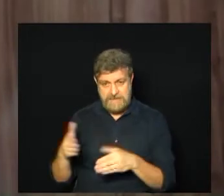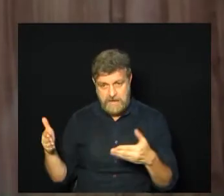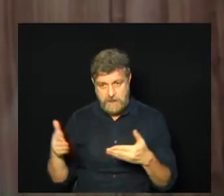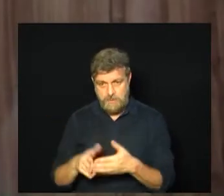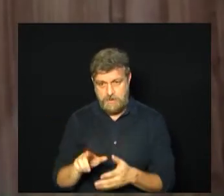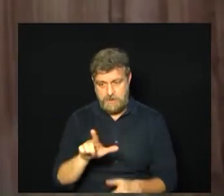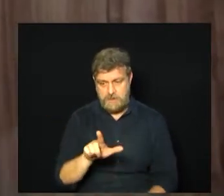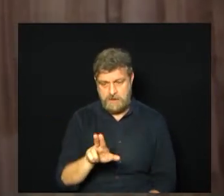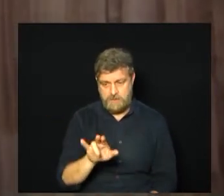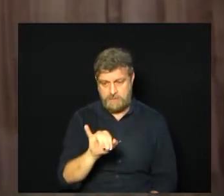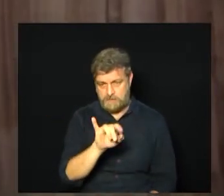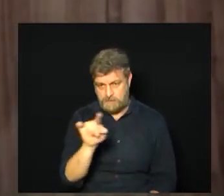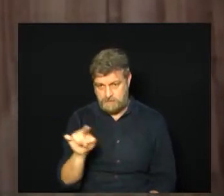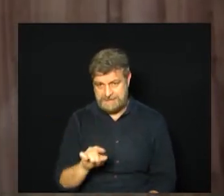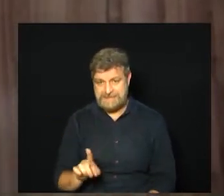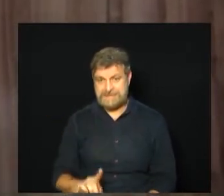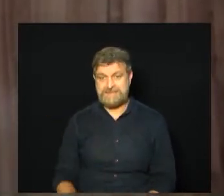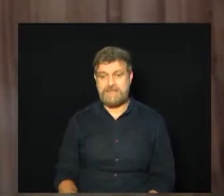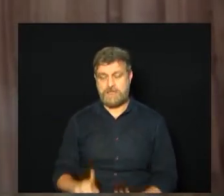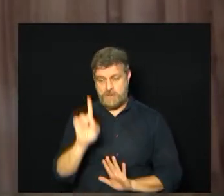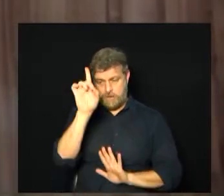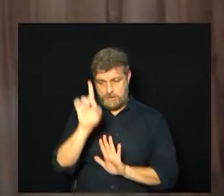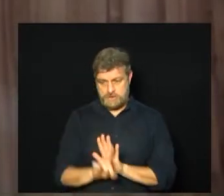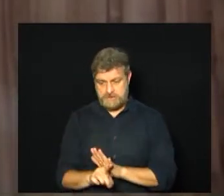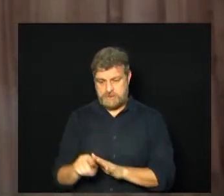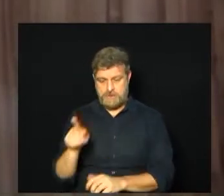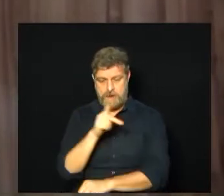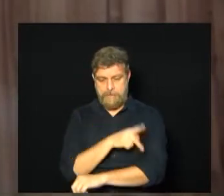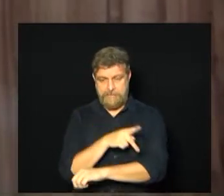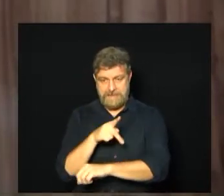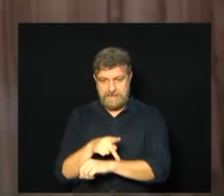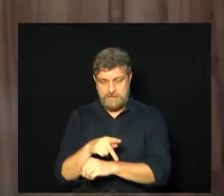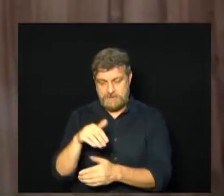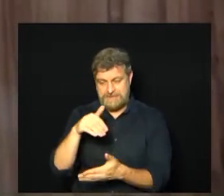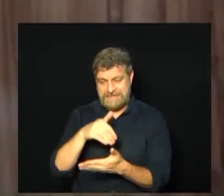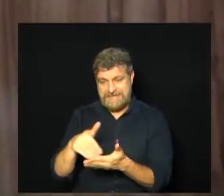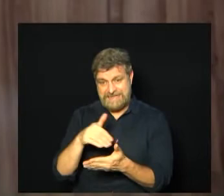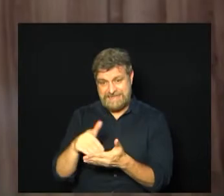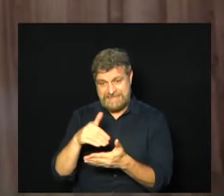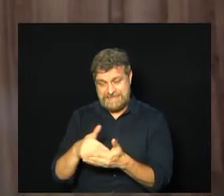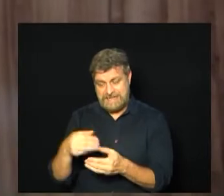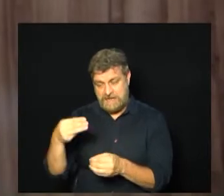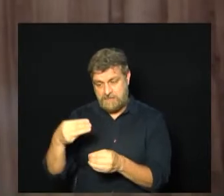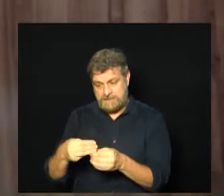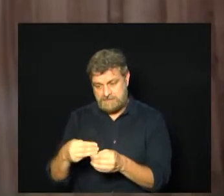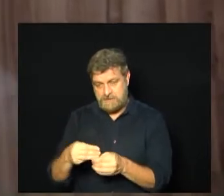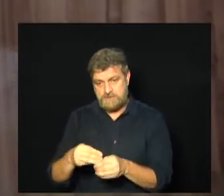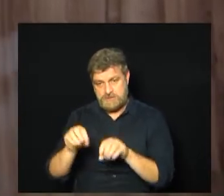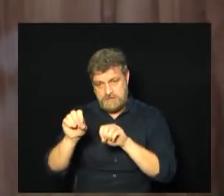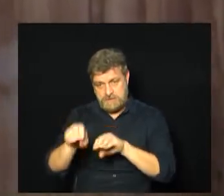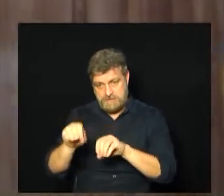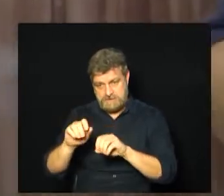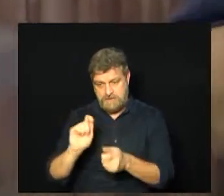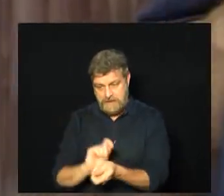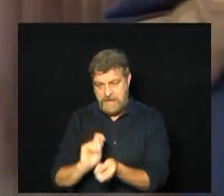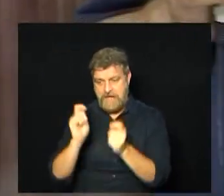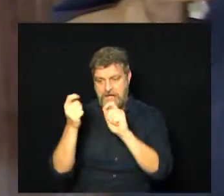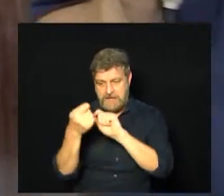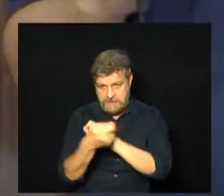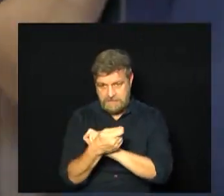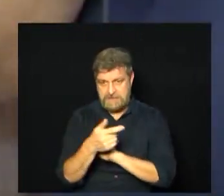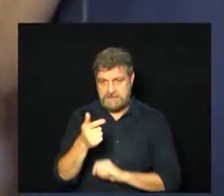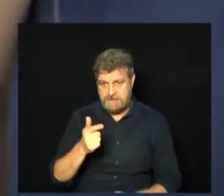Luiz Marighetti, diretor pedagógico da Secretaria Municipal de Educação, houve também outra adaptação recente, né, Luiz?